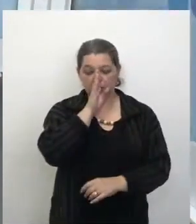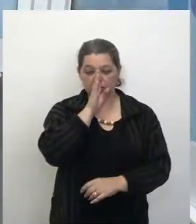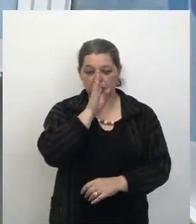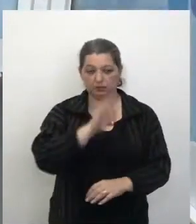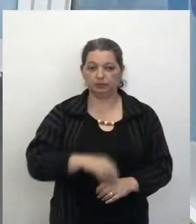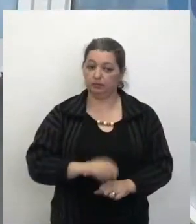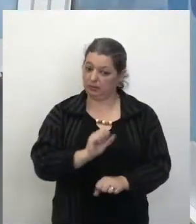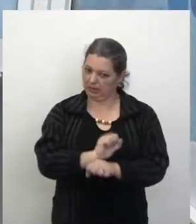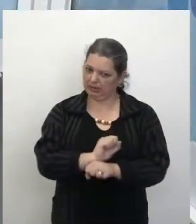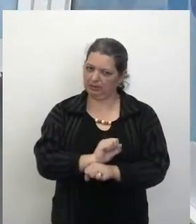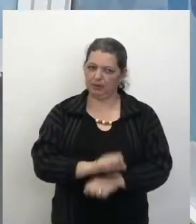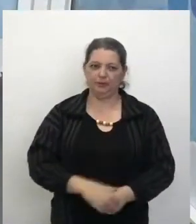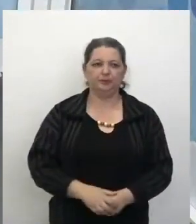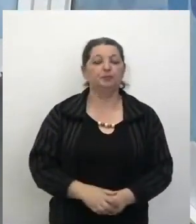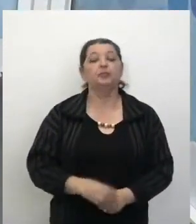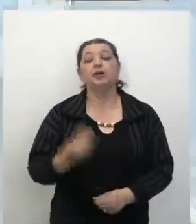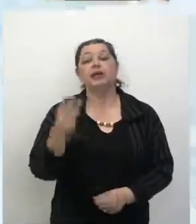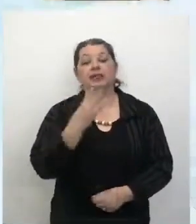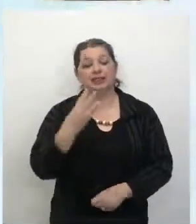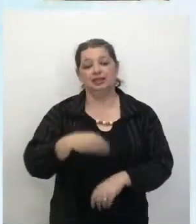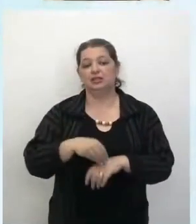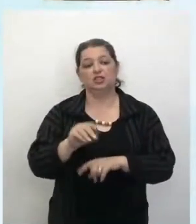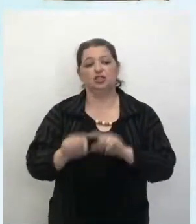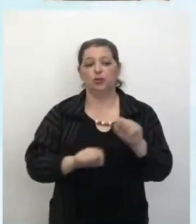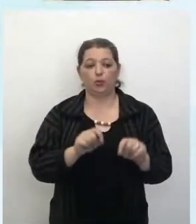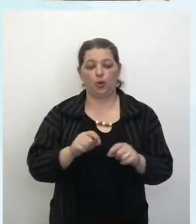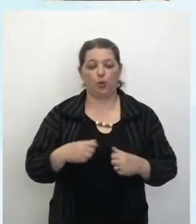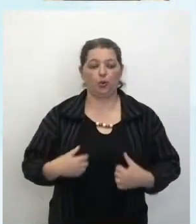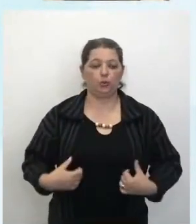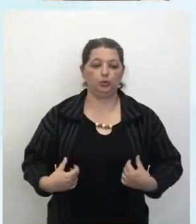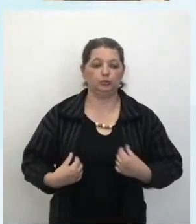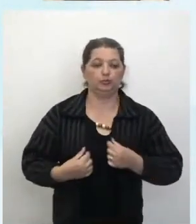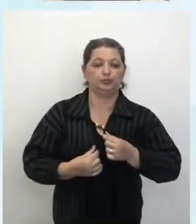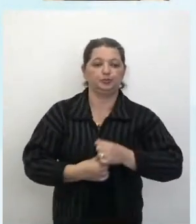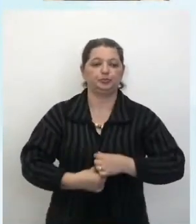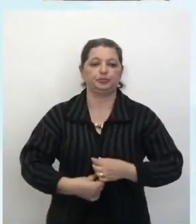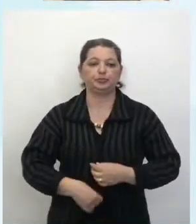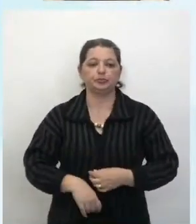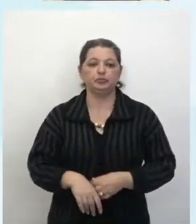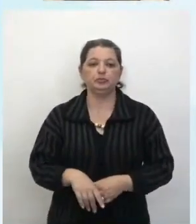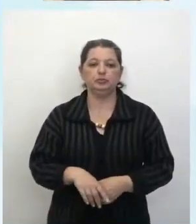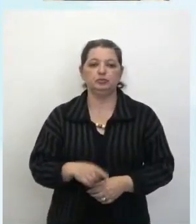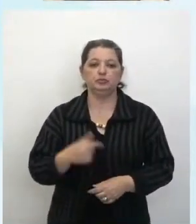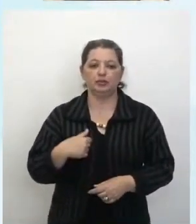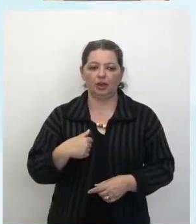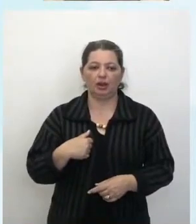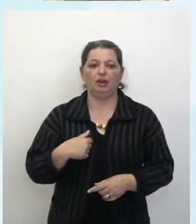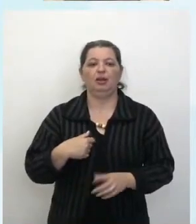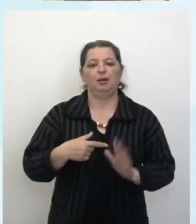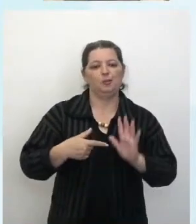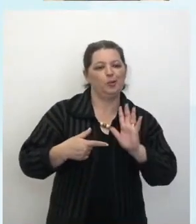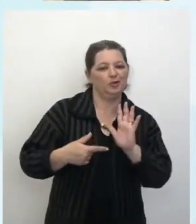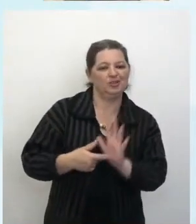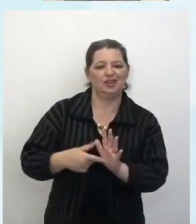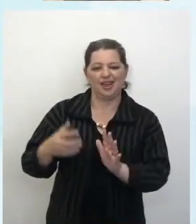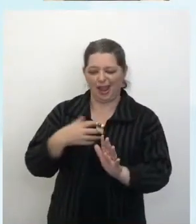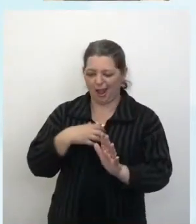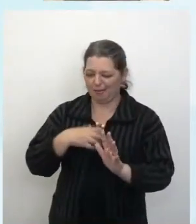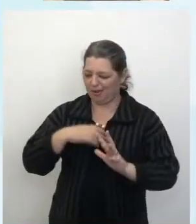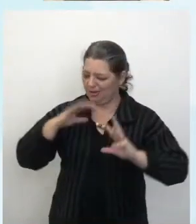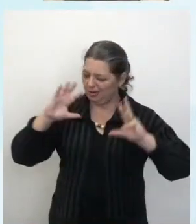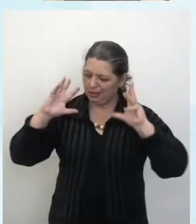aguardem aguardem é terceira terceira terceira fiz o mundo inteiro conhecer a Bahia